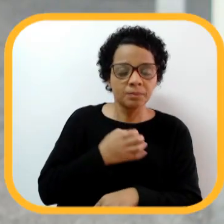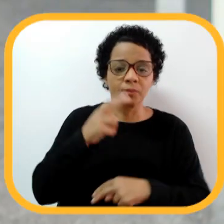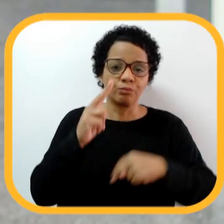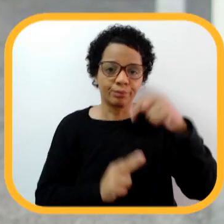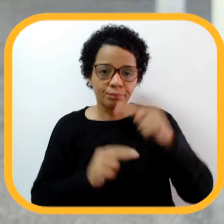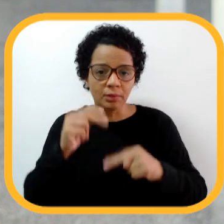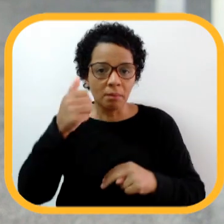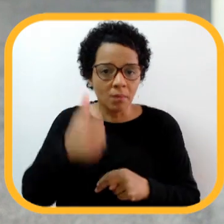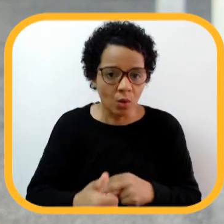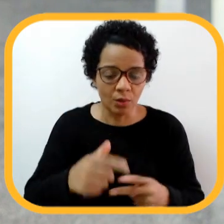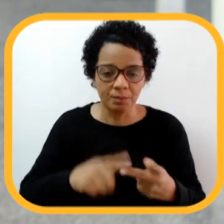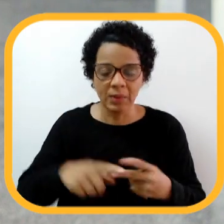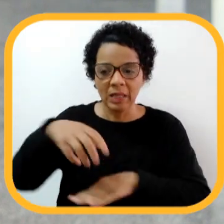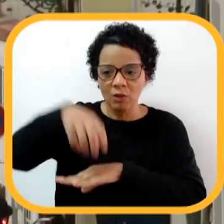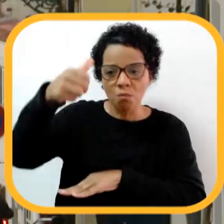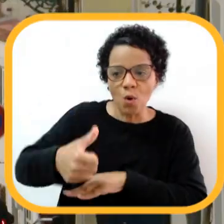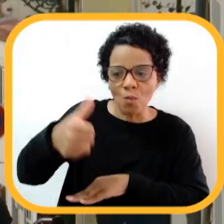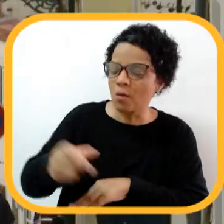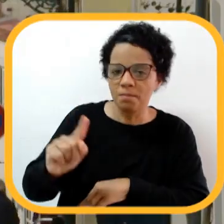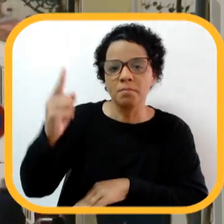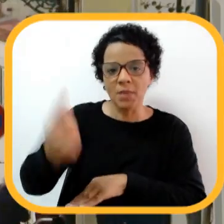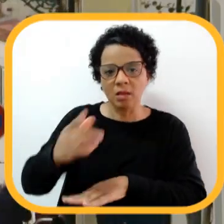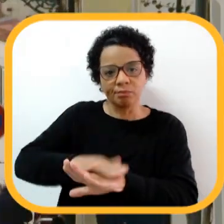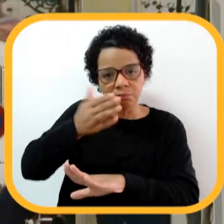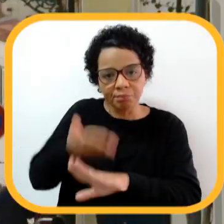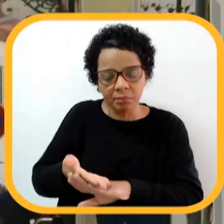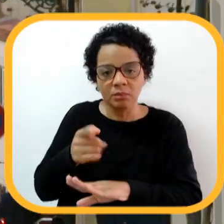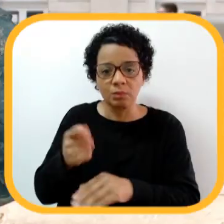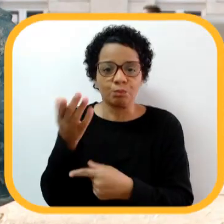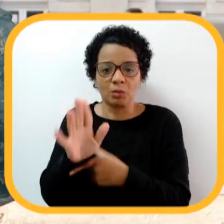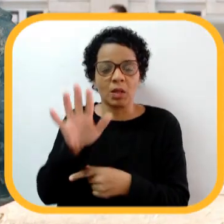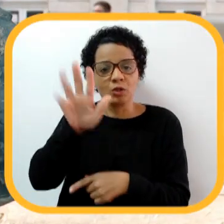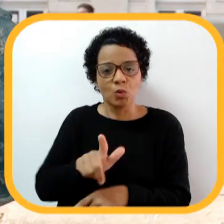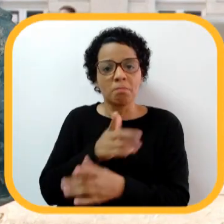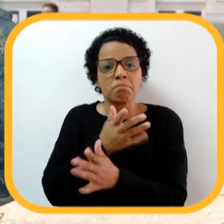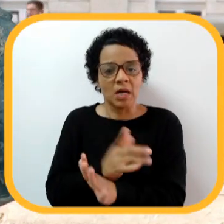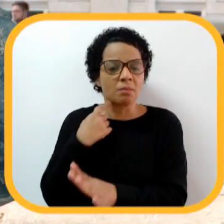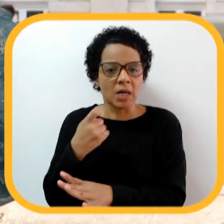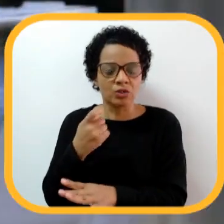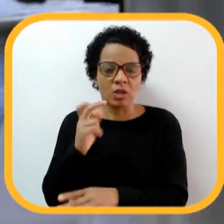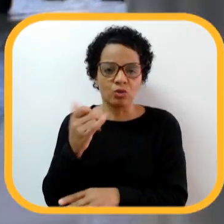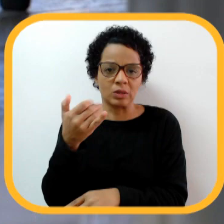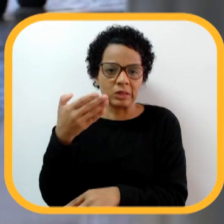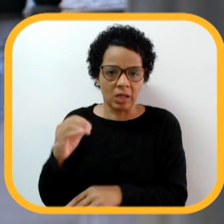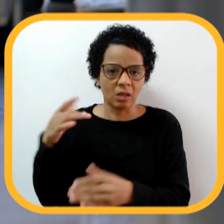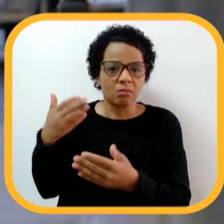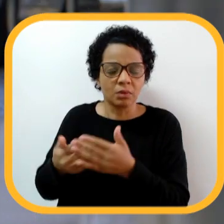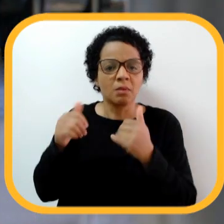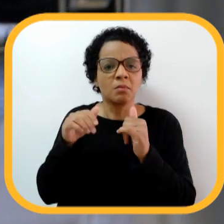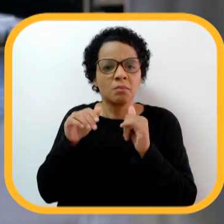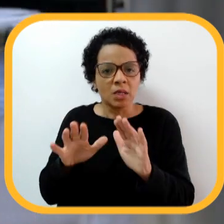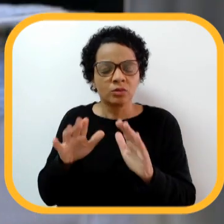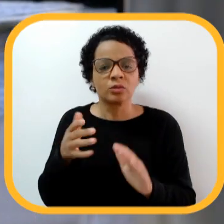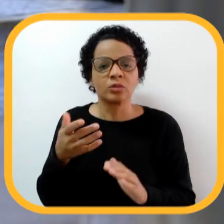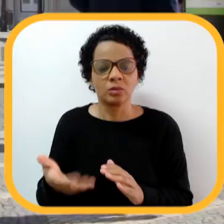construir melhor, é reforçar os edifícios que não estão bons. Temos edifícios aqui em Lisboa, temos a Baixa, que tem 270 anos,